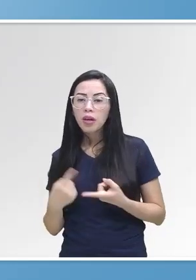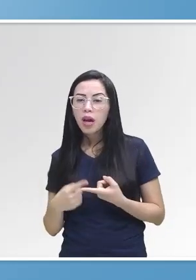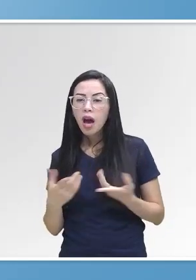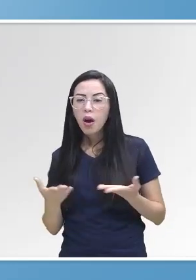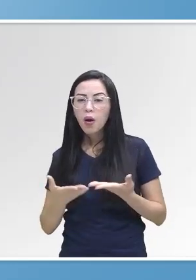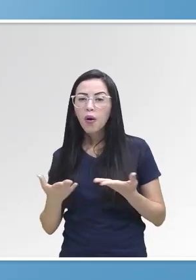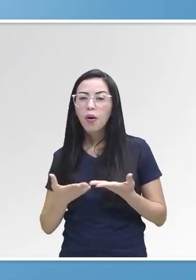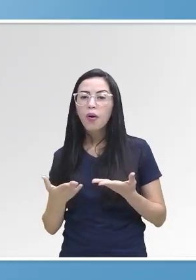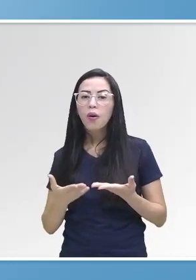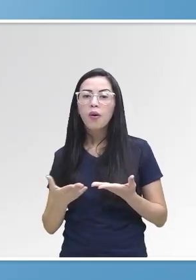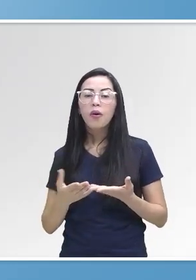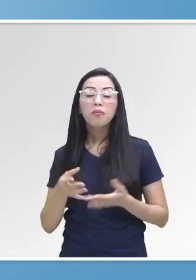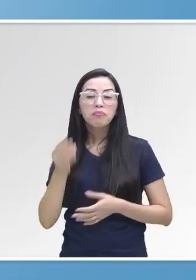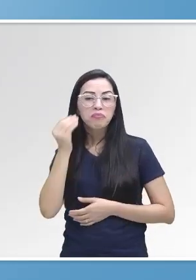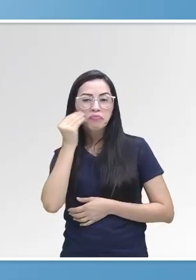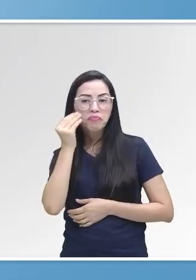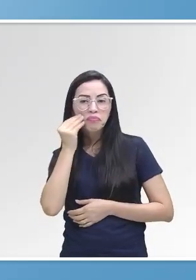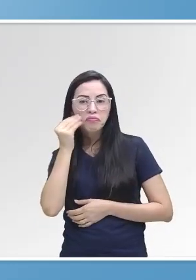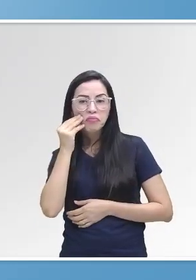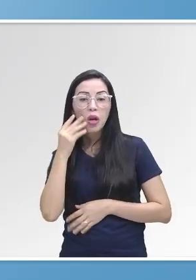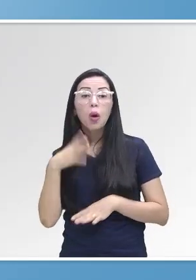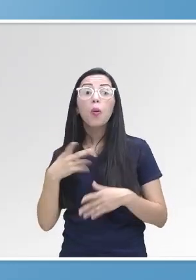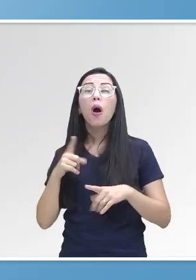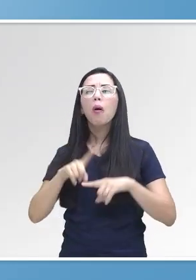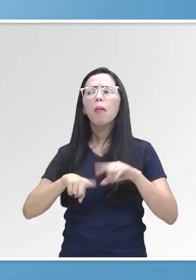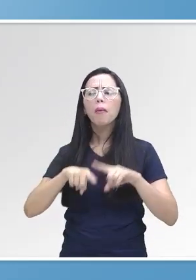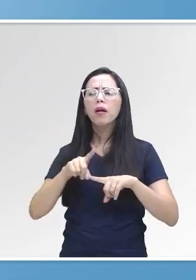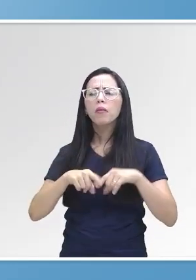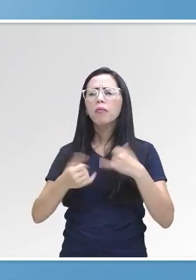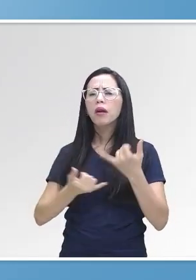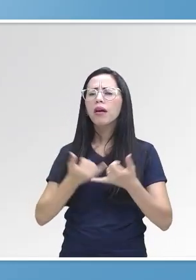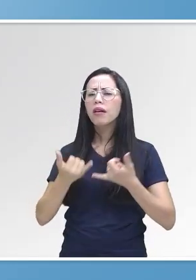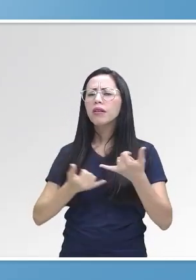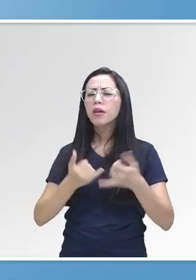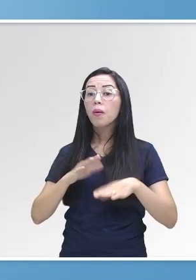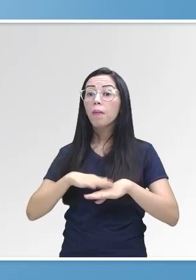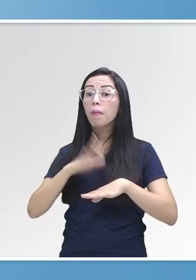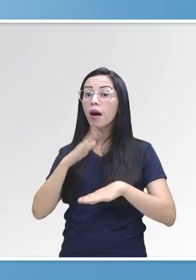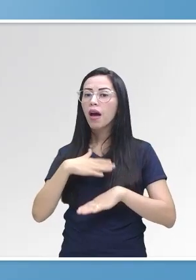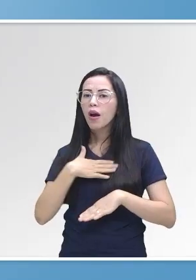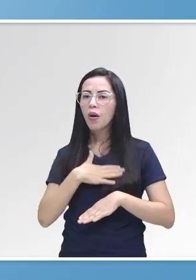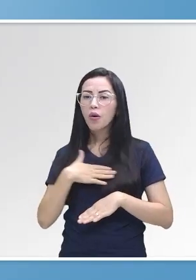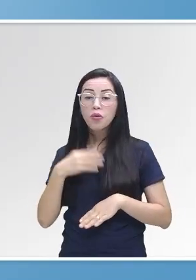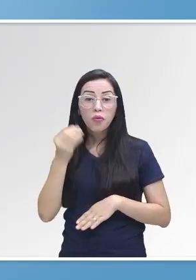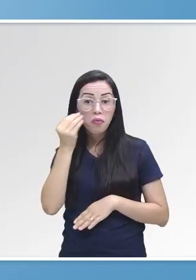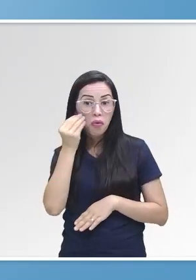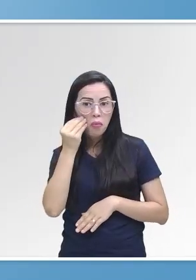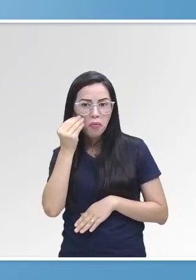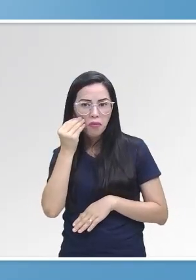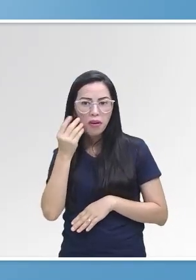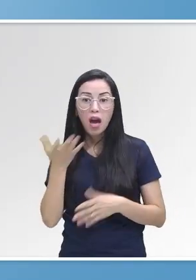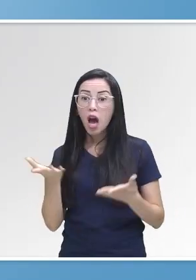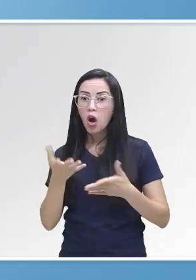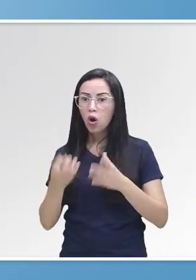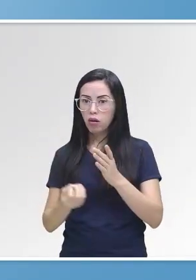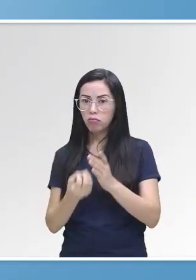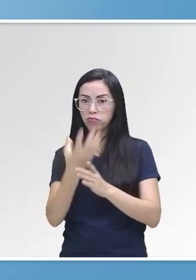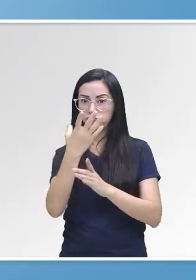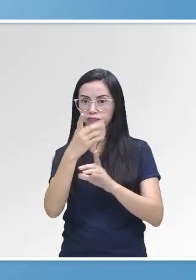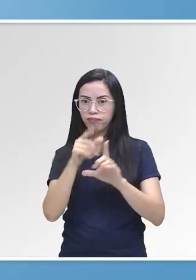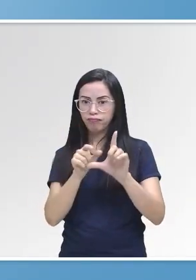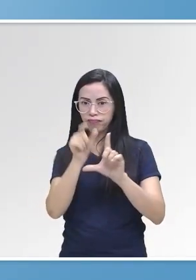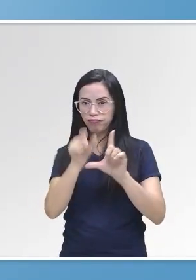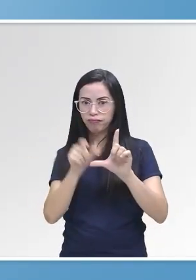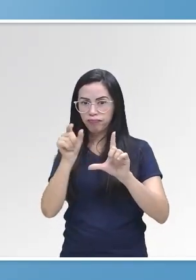que gostam que mais usam agora bora ver como é que ficou esse gráfico Bora lá